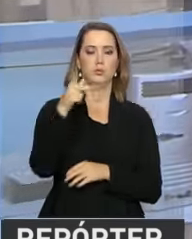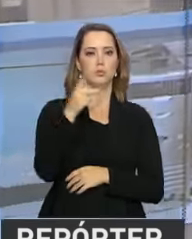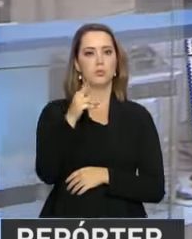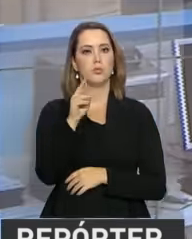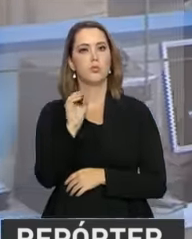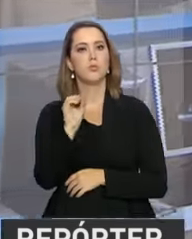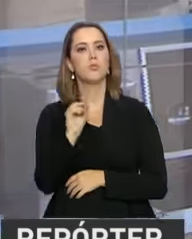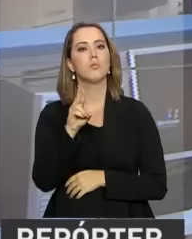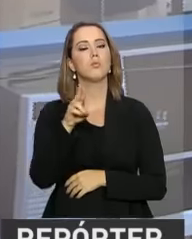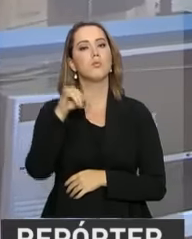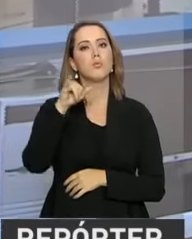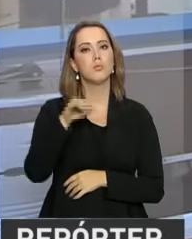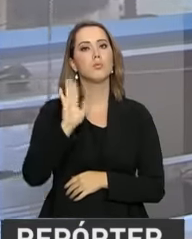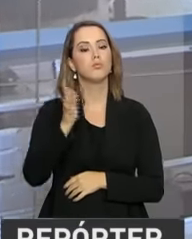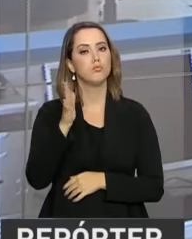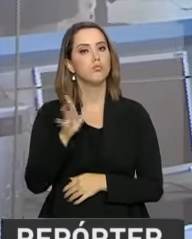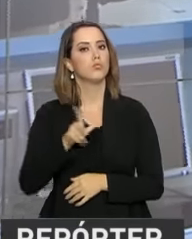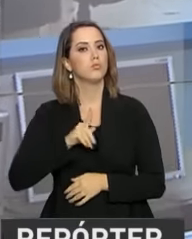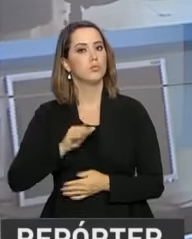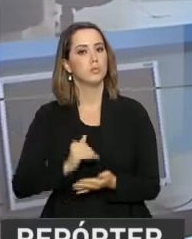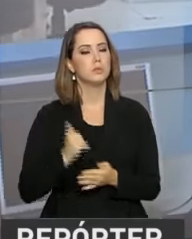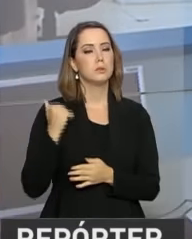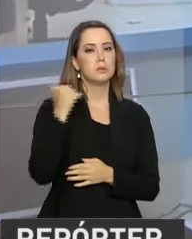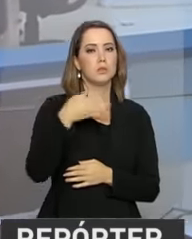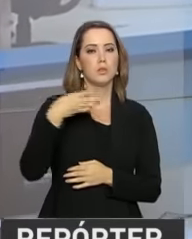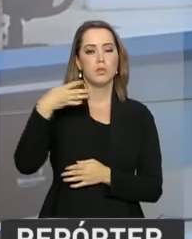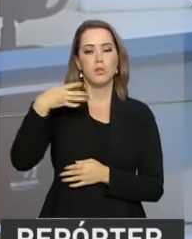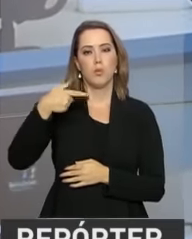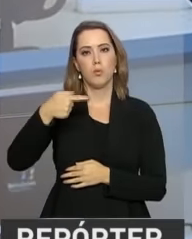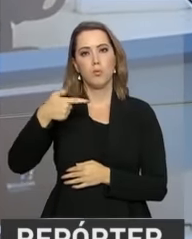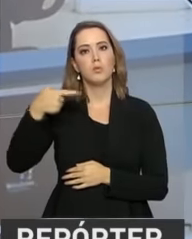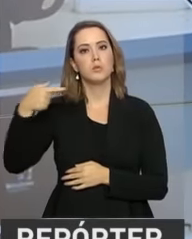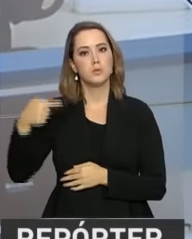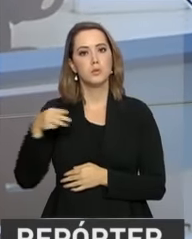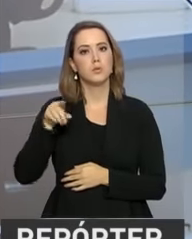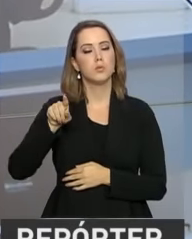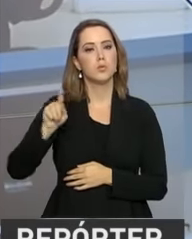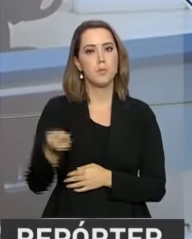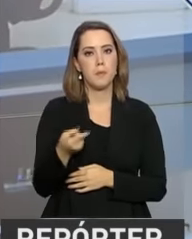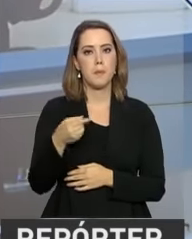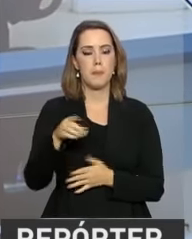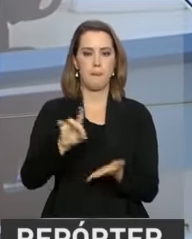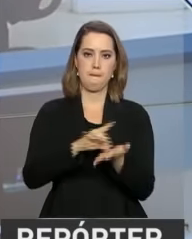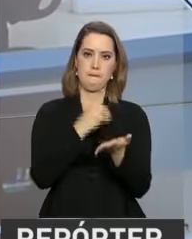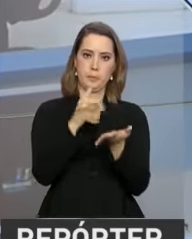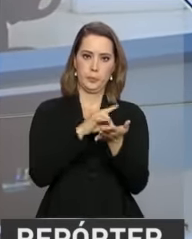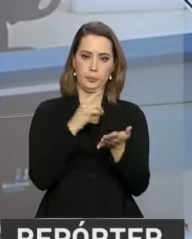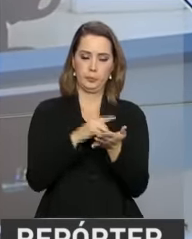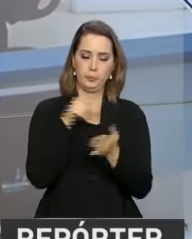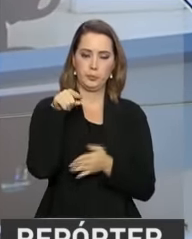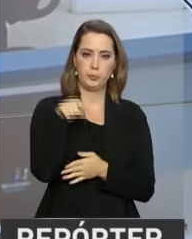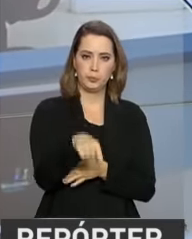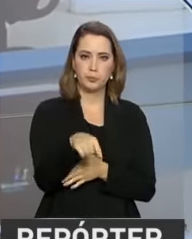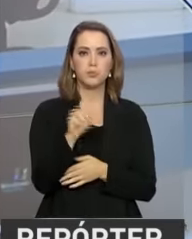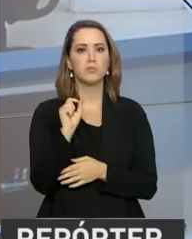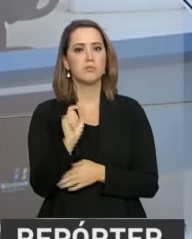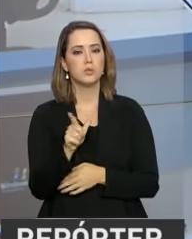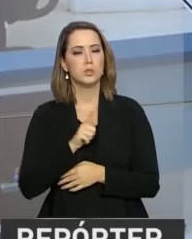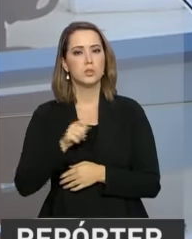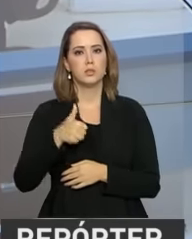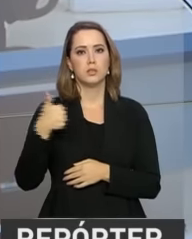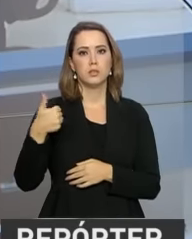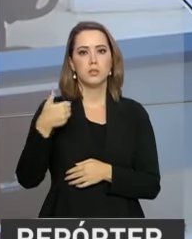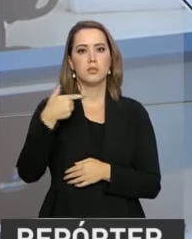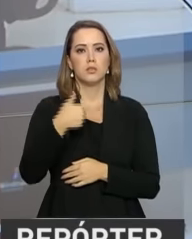Todos até agora o proun registrou mais de 477.000 inscritos a nesta edição o programa oferece